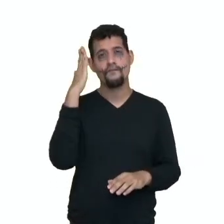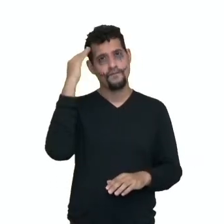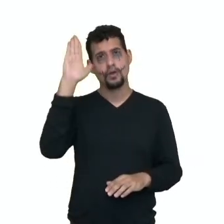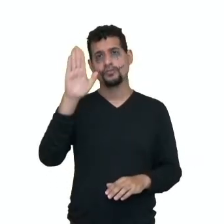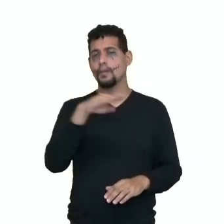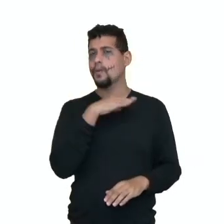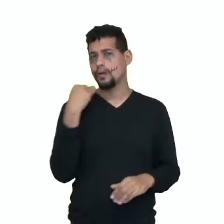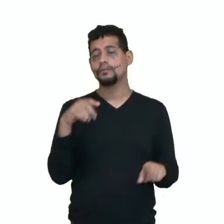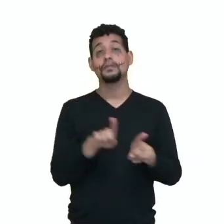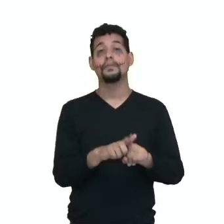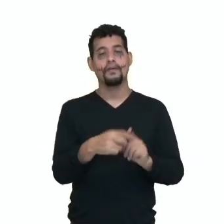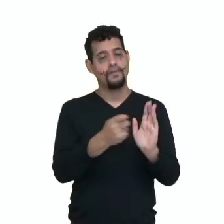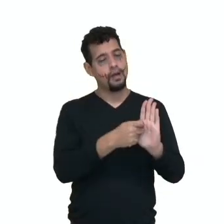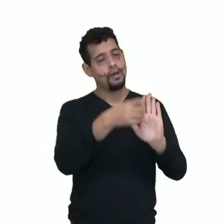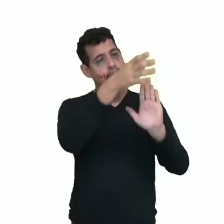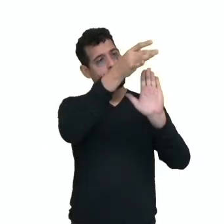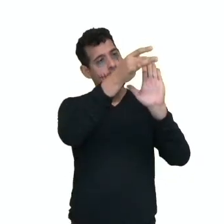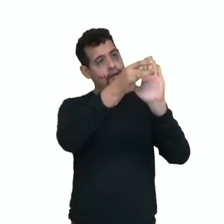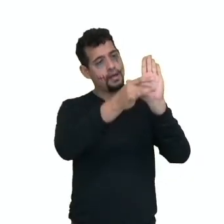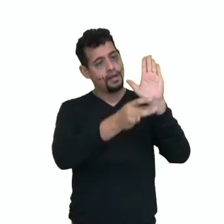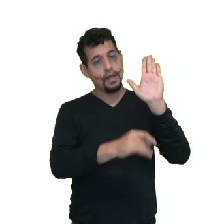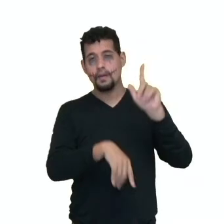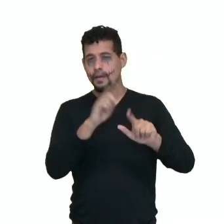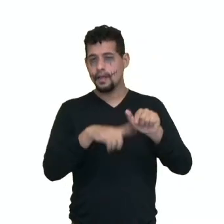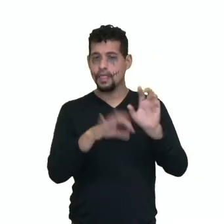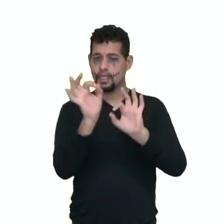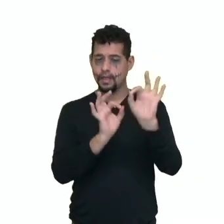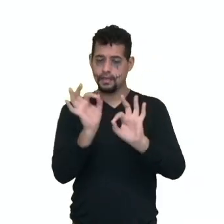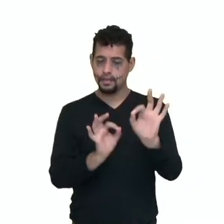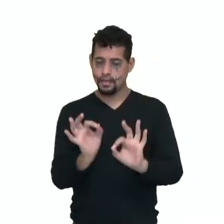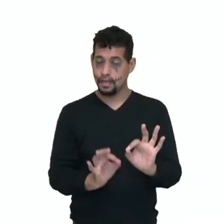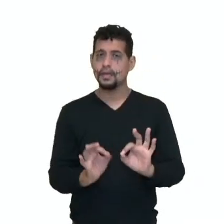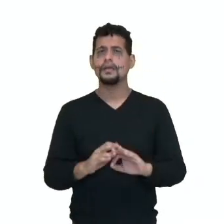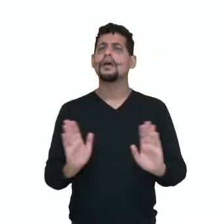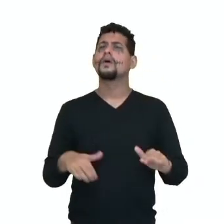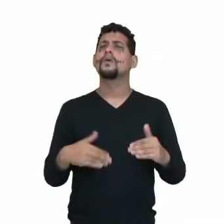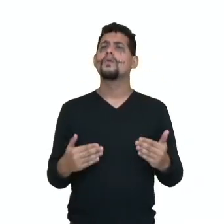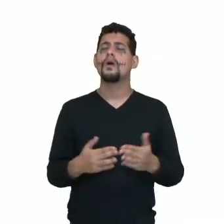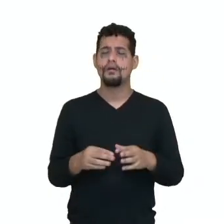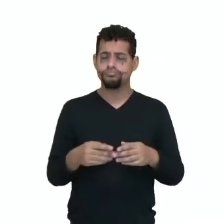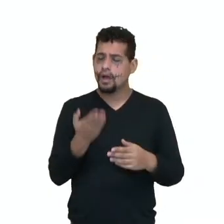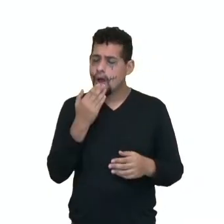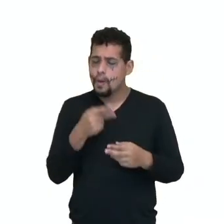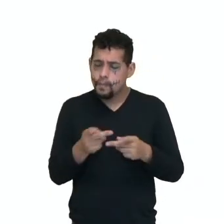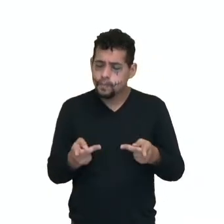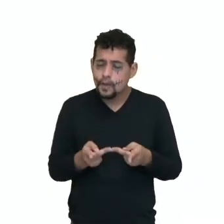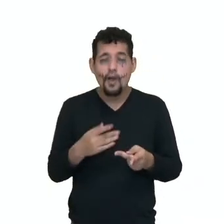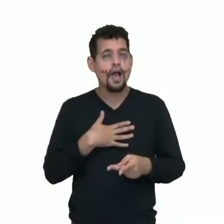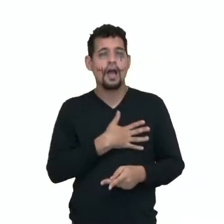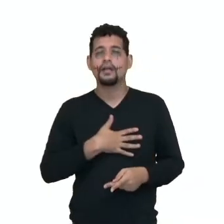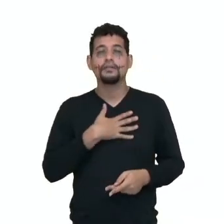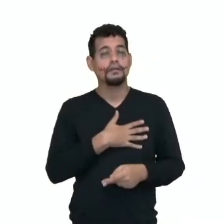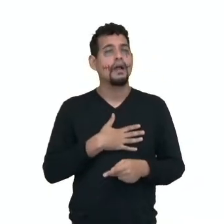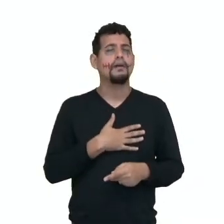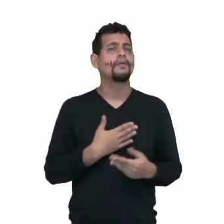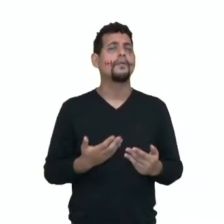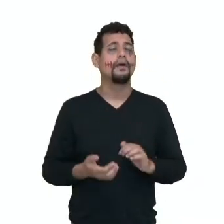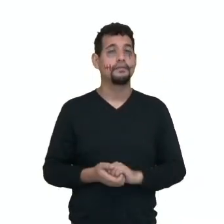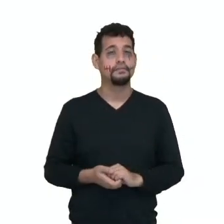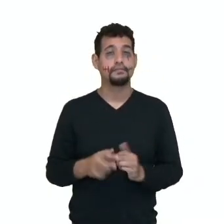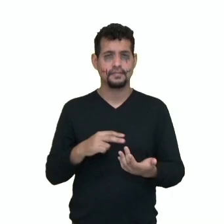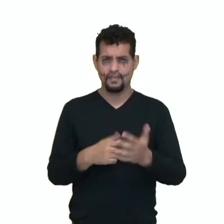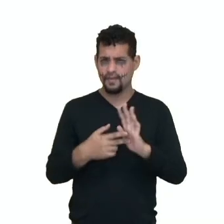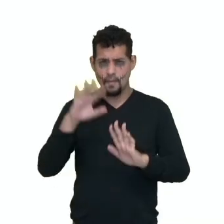muerto. Listar os materiais para a decoração. Quais pratos de falecido le gustava para servir? É